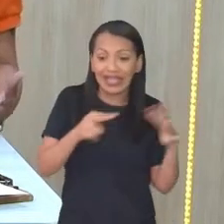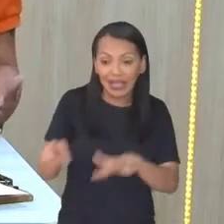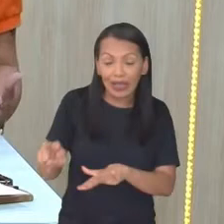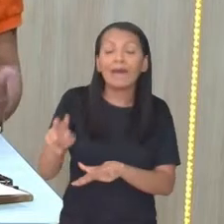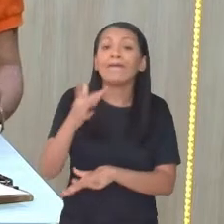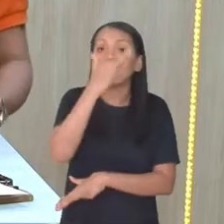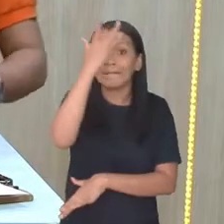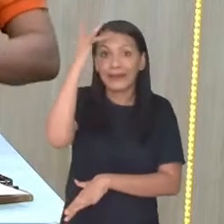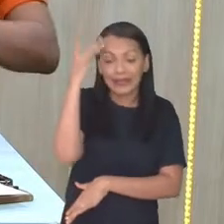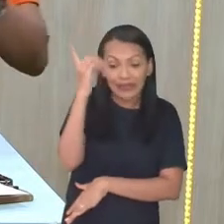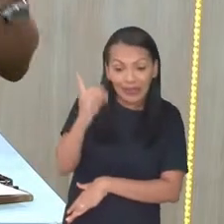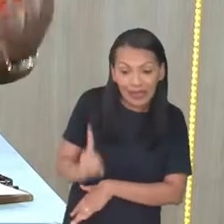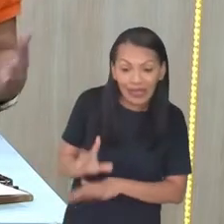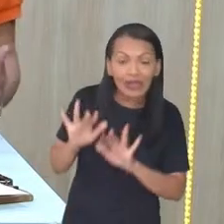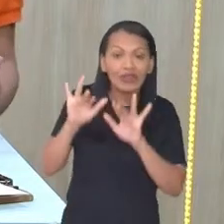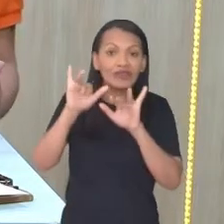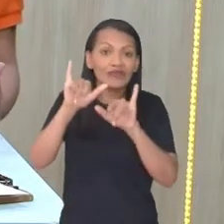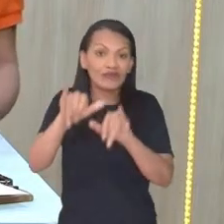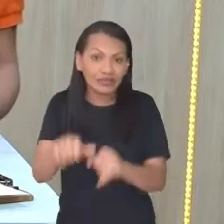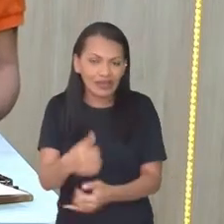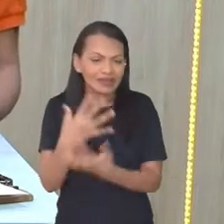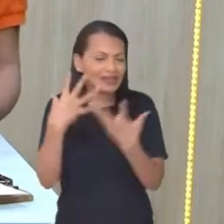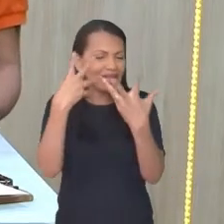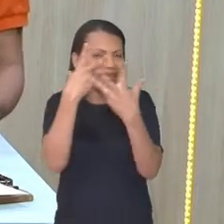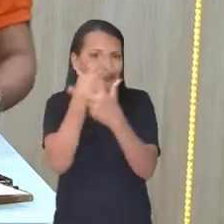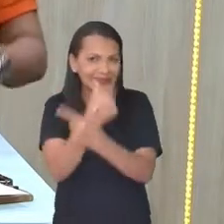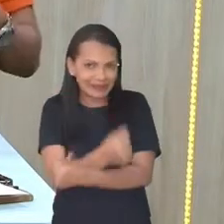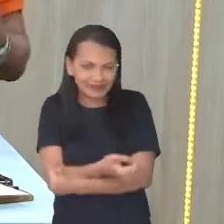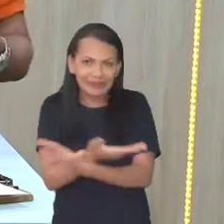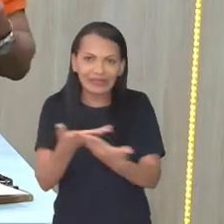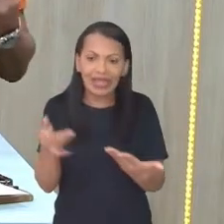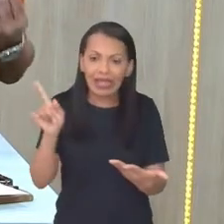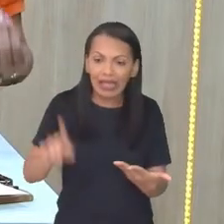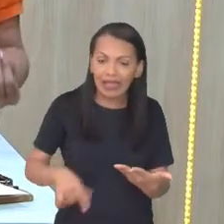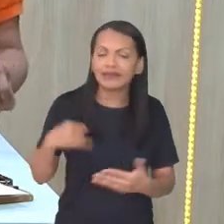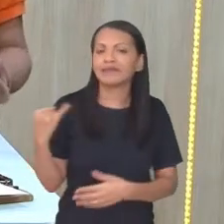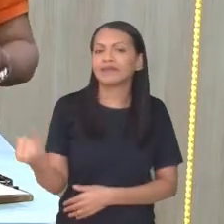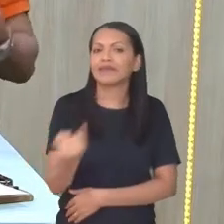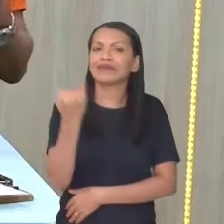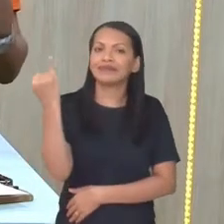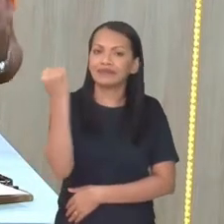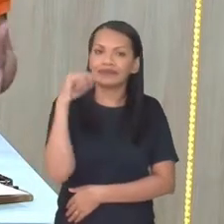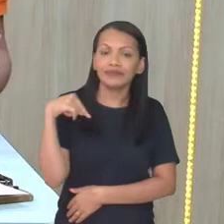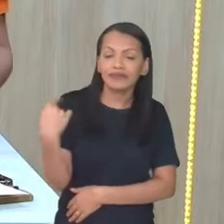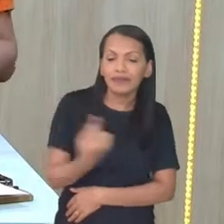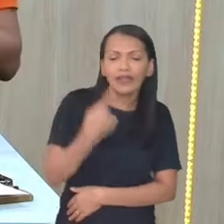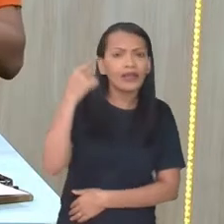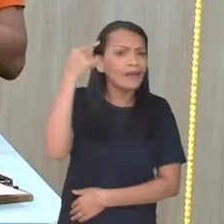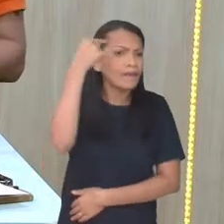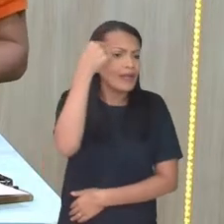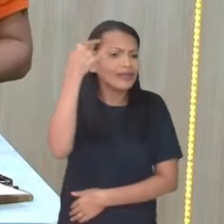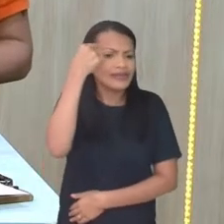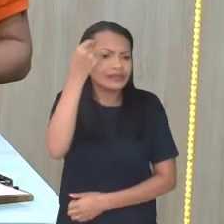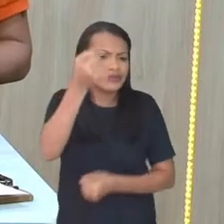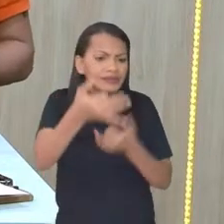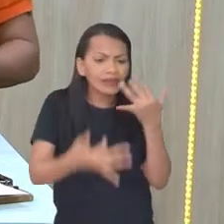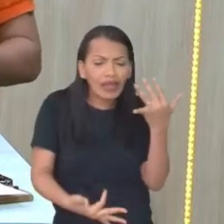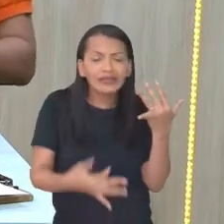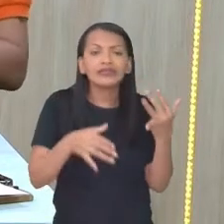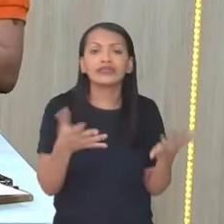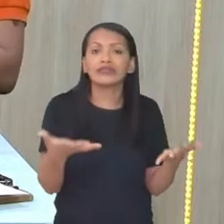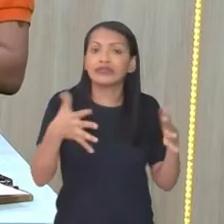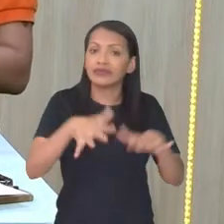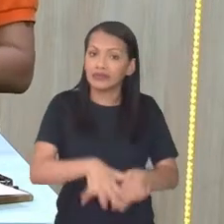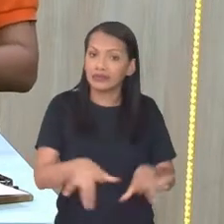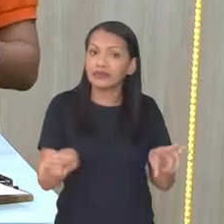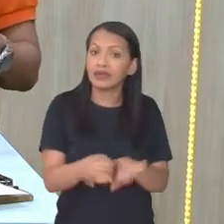com Deficiência, encerrando essa semana linda, né? É um momento importante, onde a gente pensa, onde a gente fala de acessibilidade